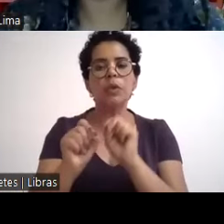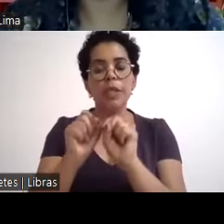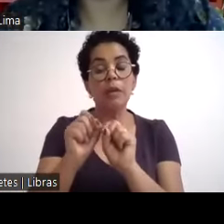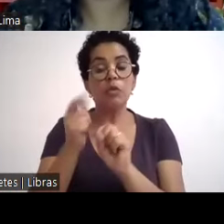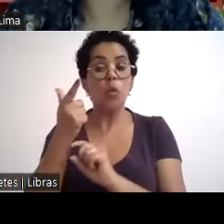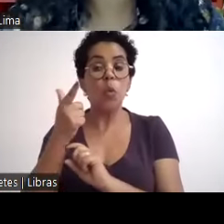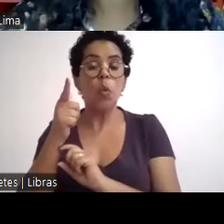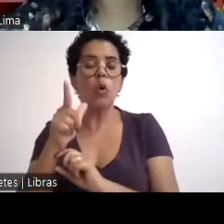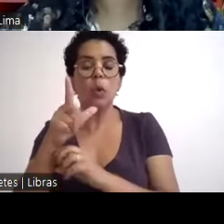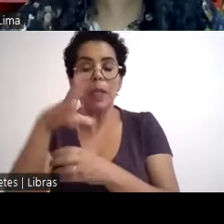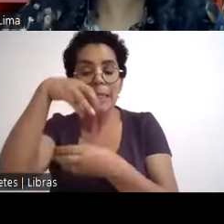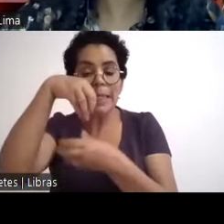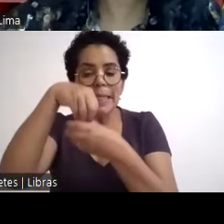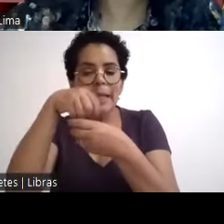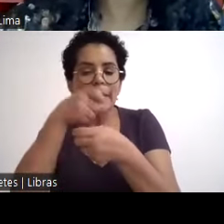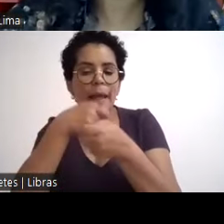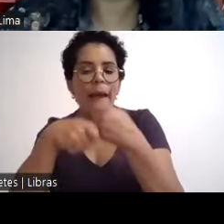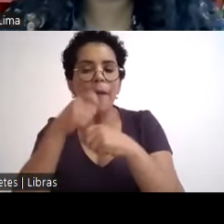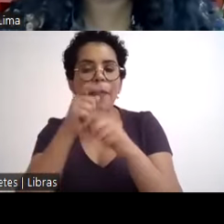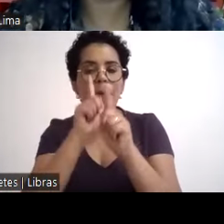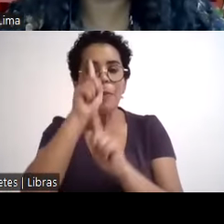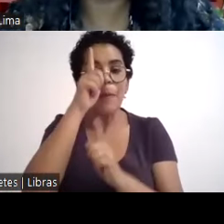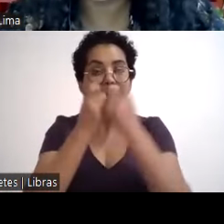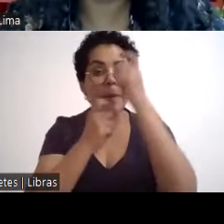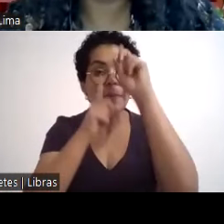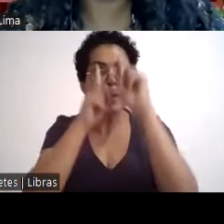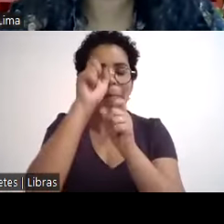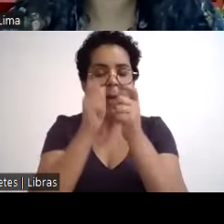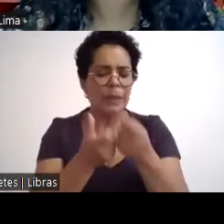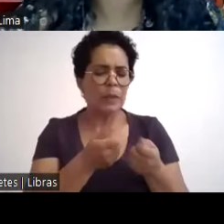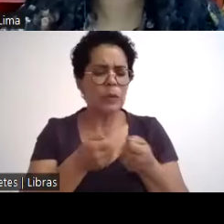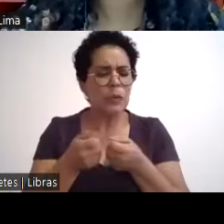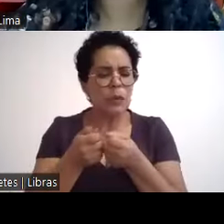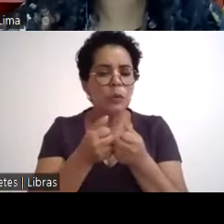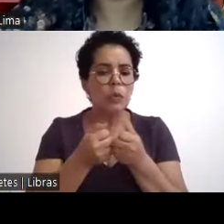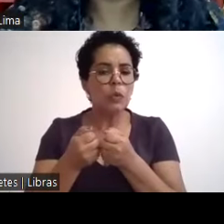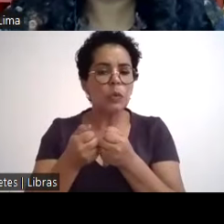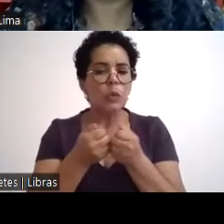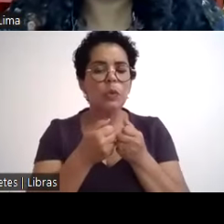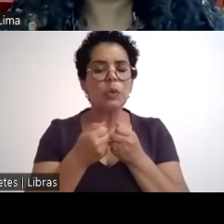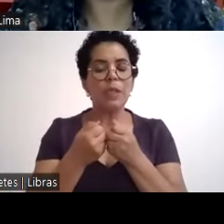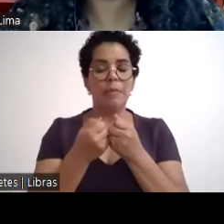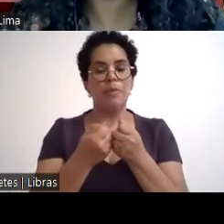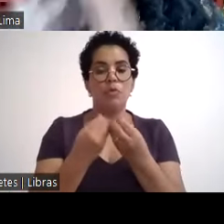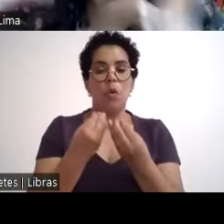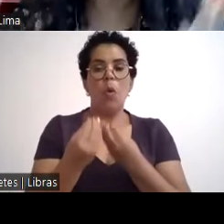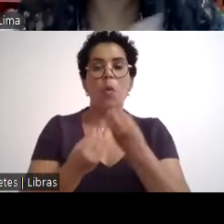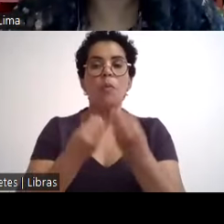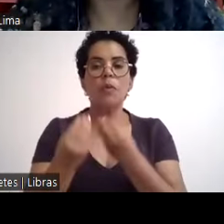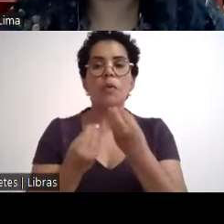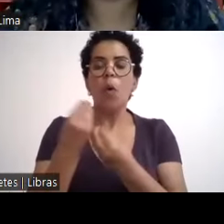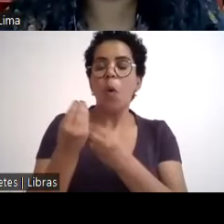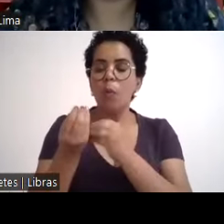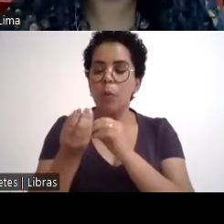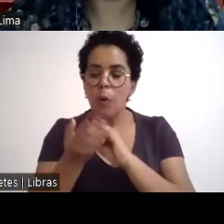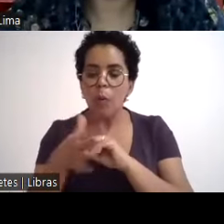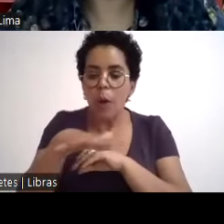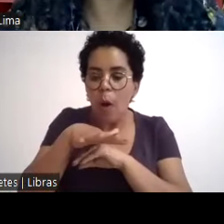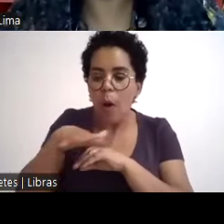da economia criativa, que é o processo dos games também, da forma como se dá esse universo dos